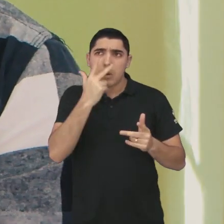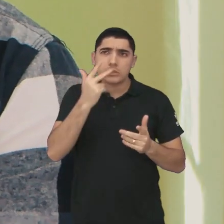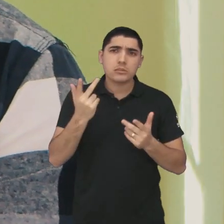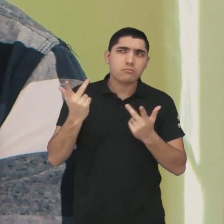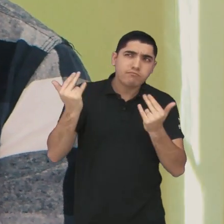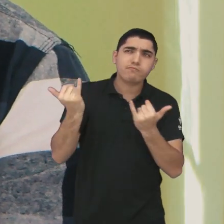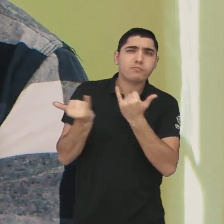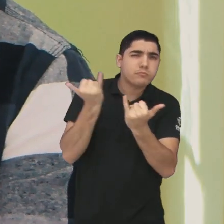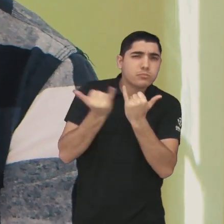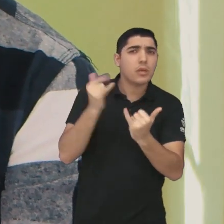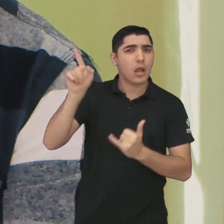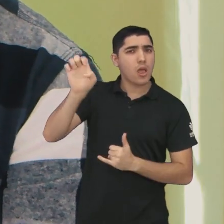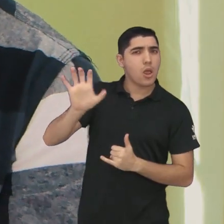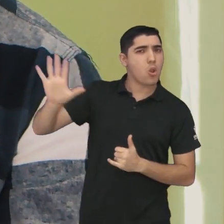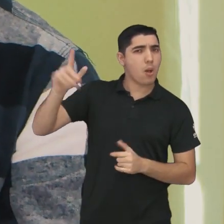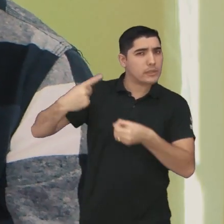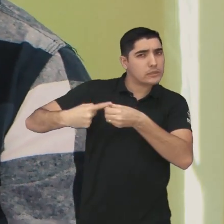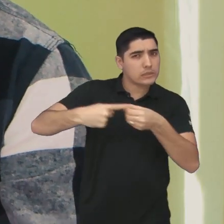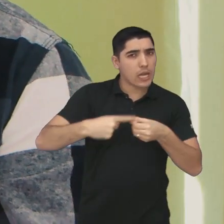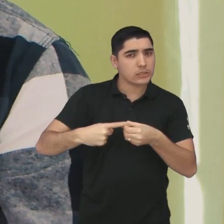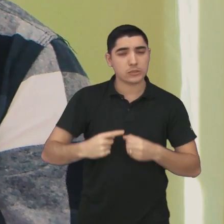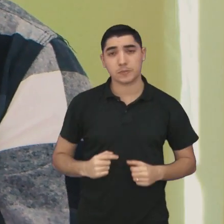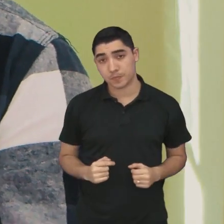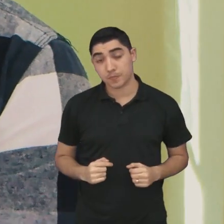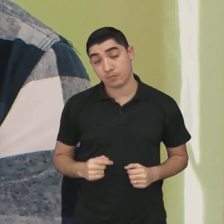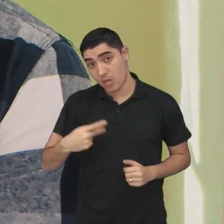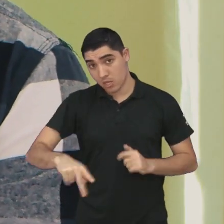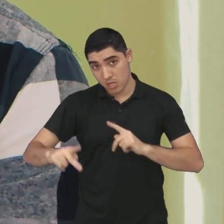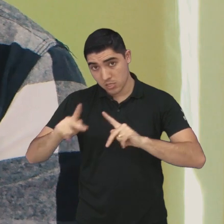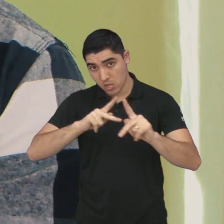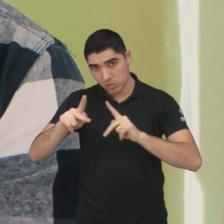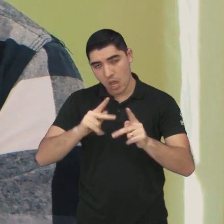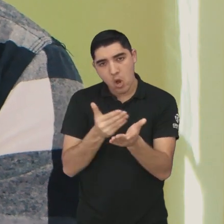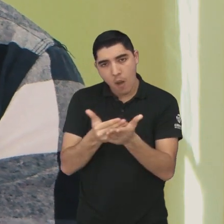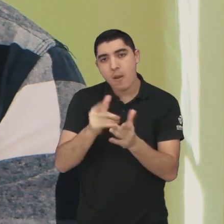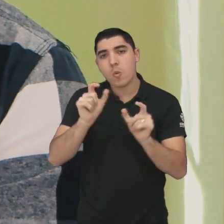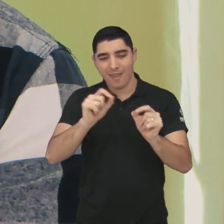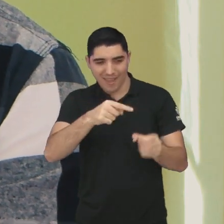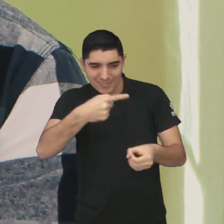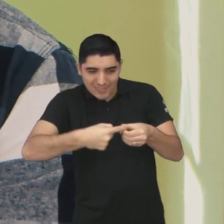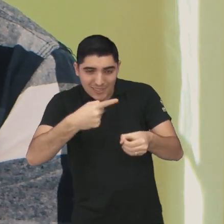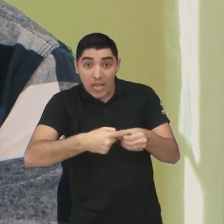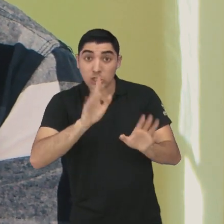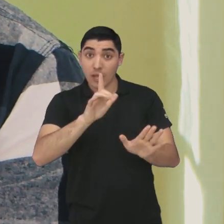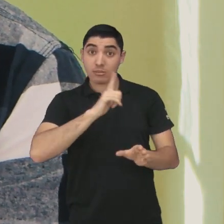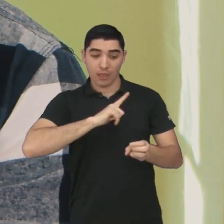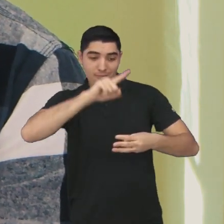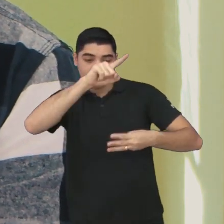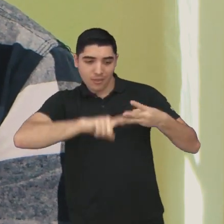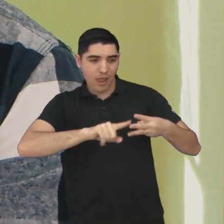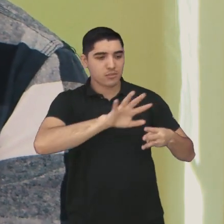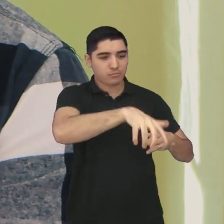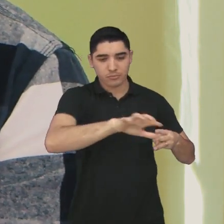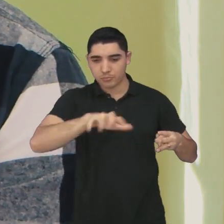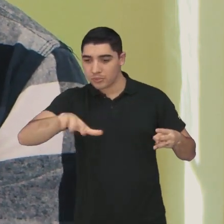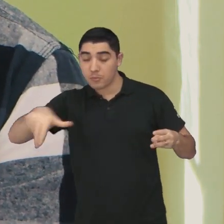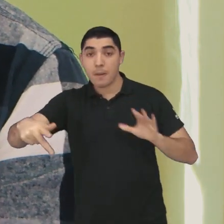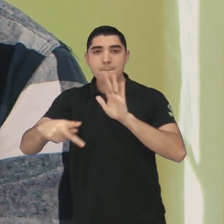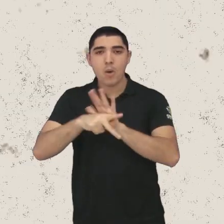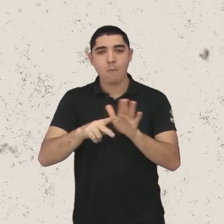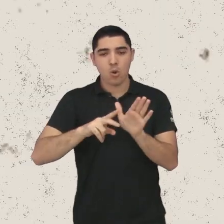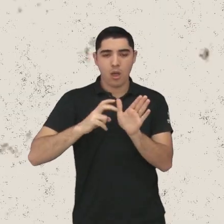ideia da cidade sanatorial. Então o Teodoro Sampaio faz uma excursão enorme aqui pela região e ele fala por que a gente não tem uma estância climática